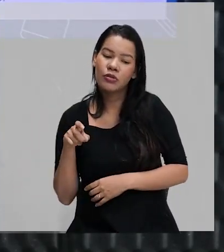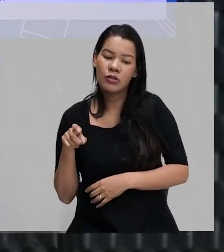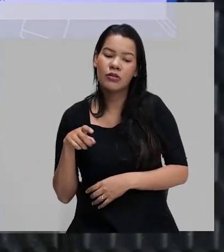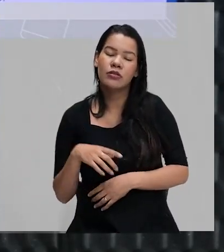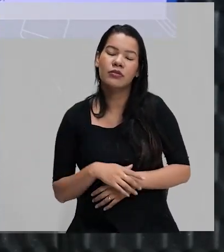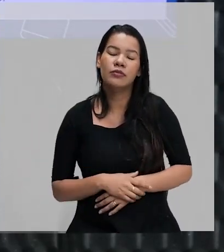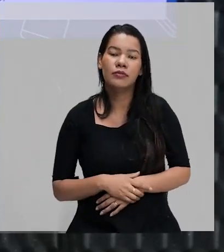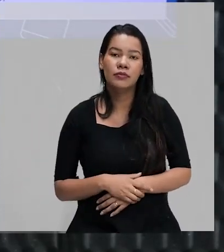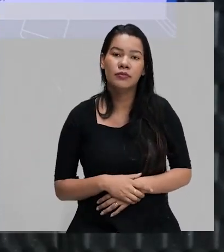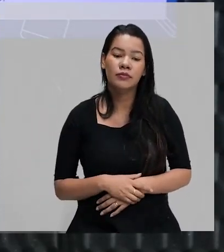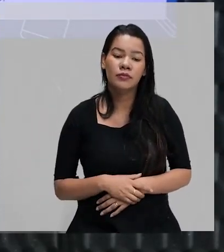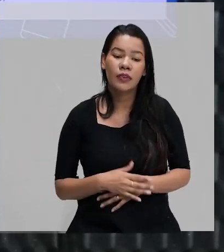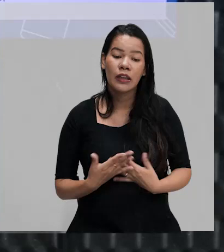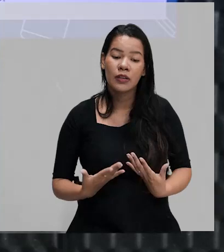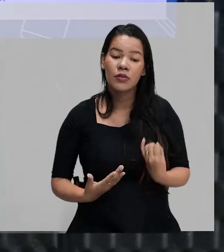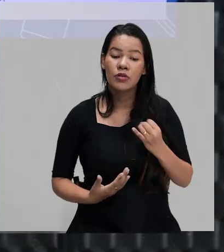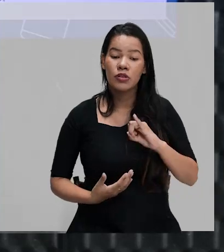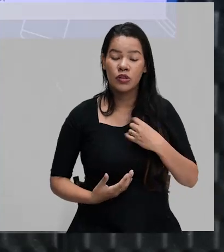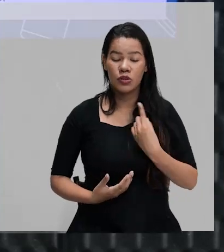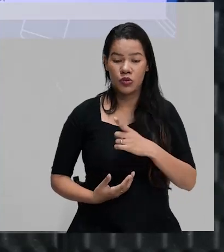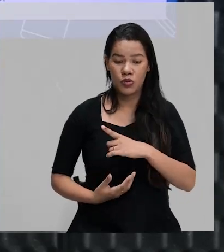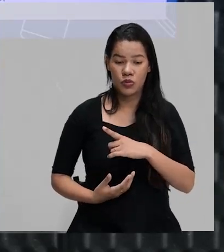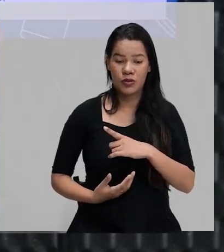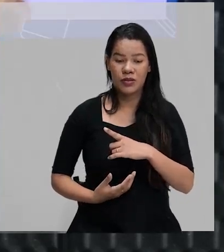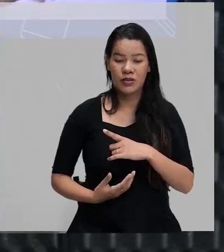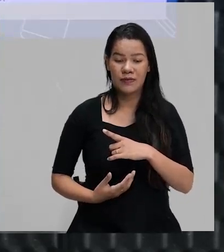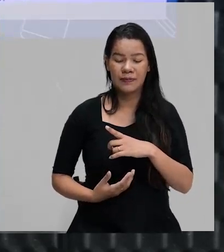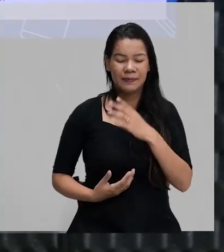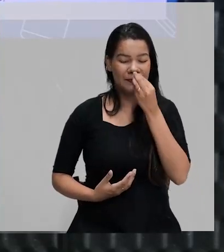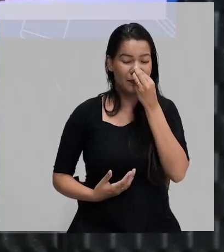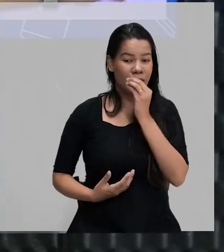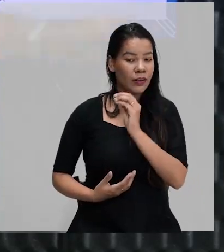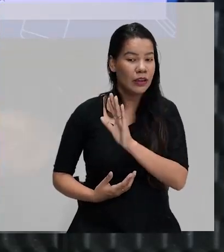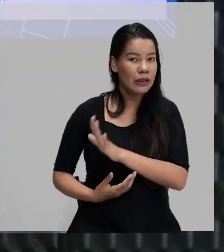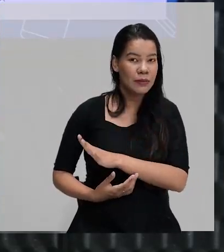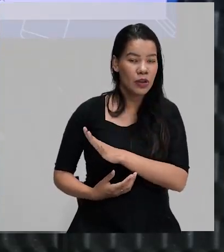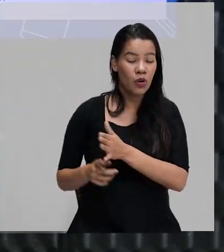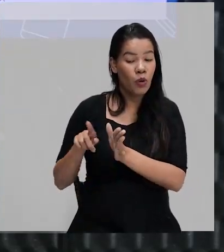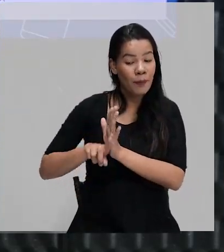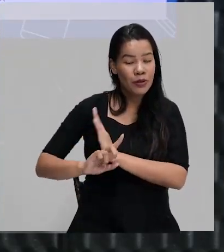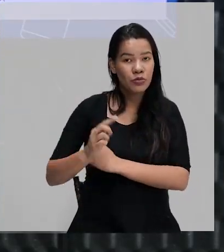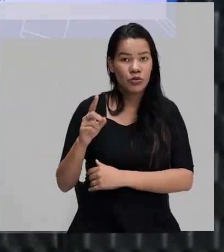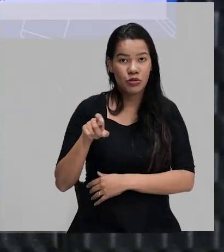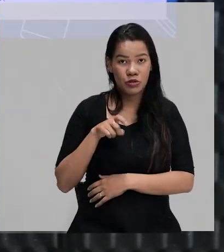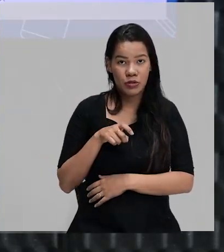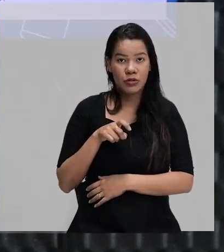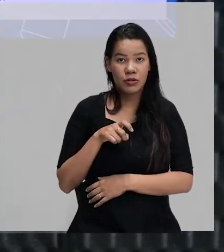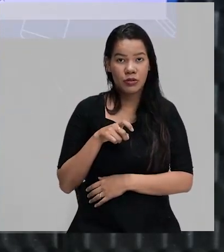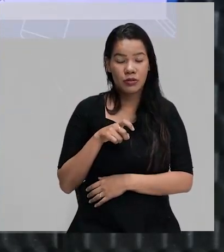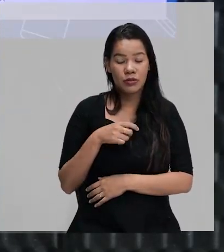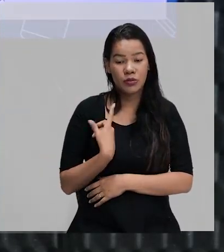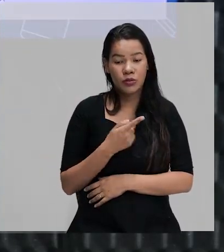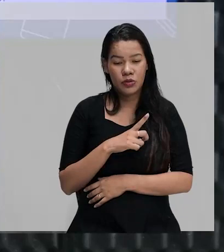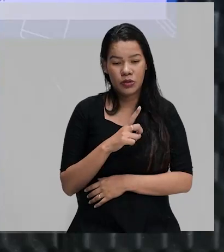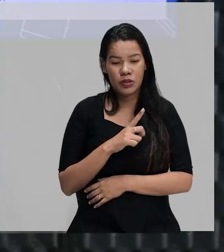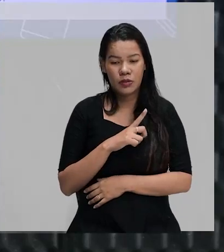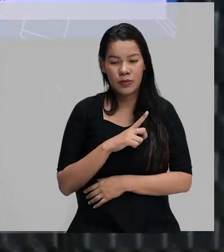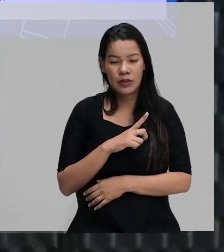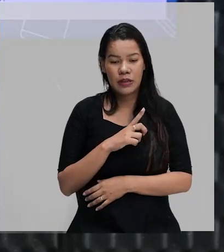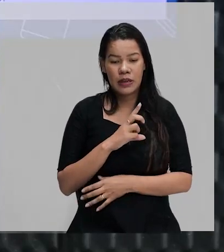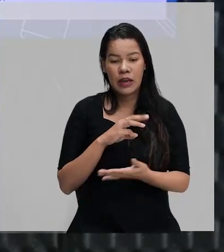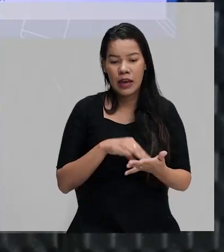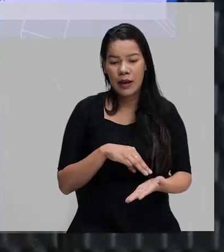do hidrogênio. Então, se a gente desconsiderar, ok? Menos X, se a gente desconsiderar, nós vamos ter a massa